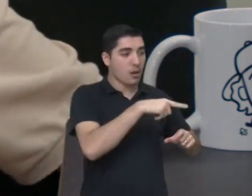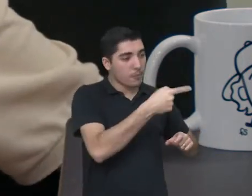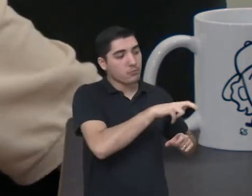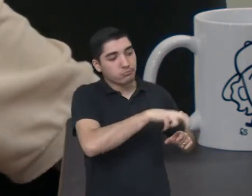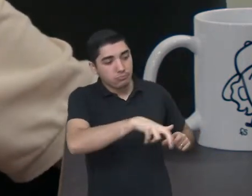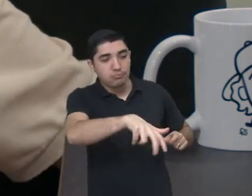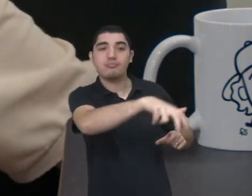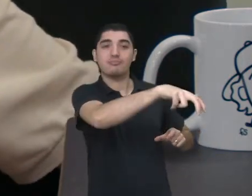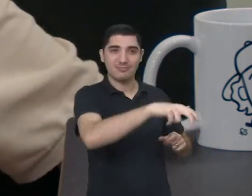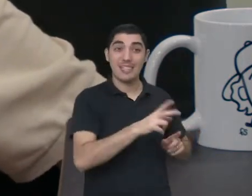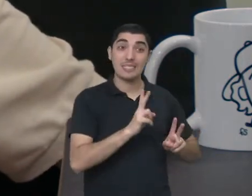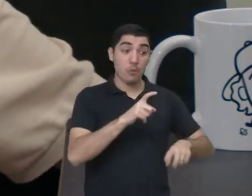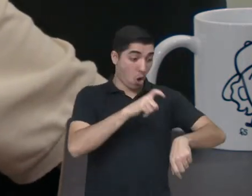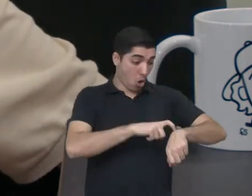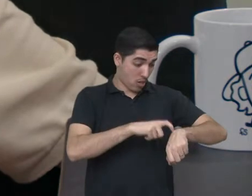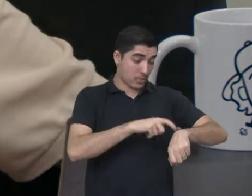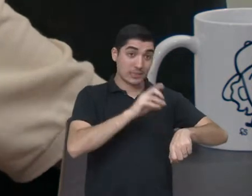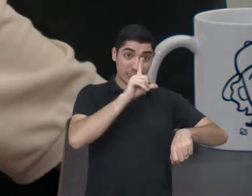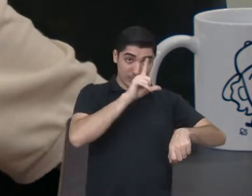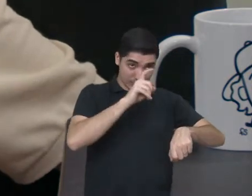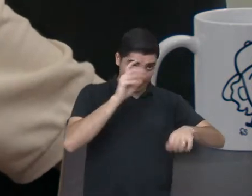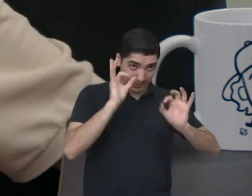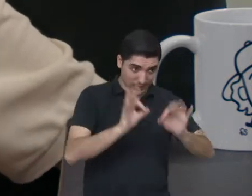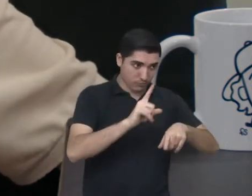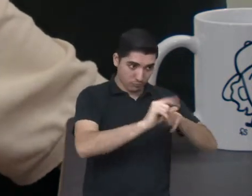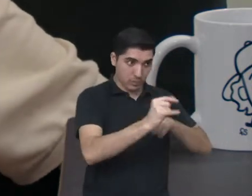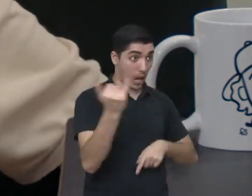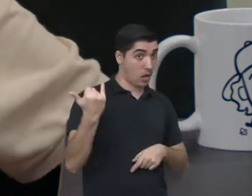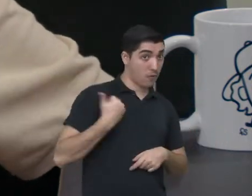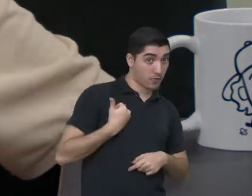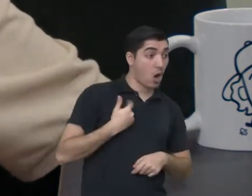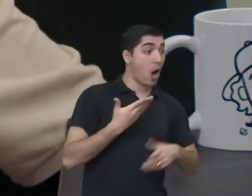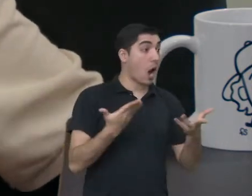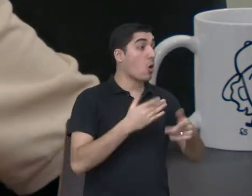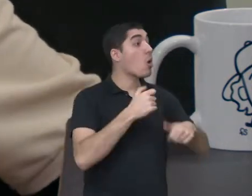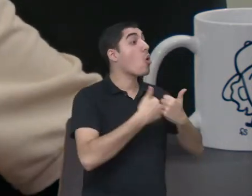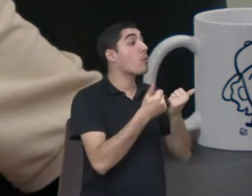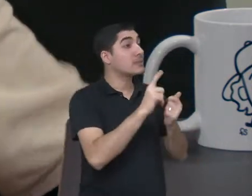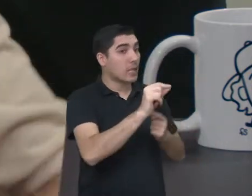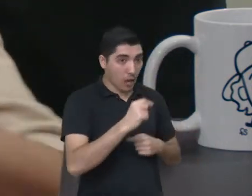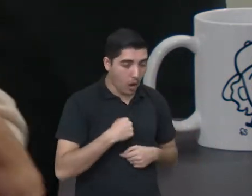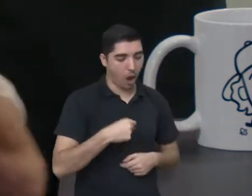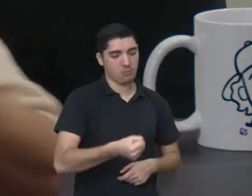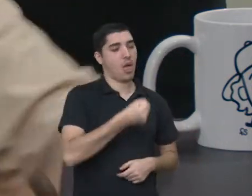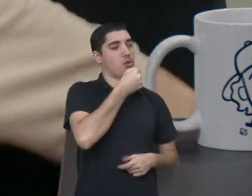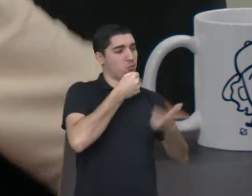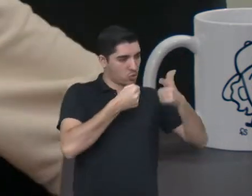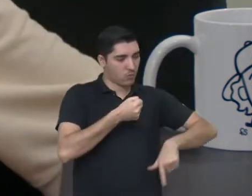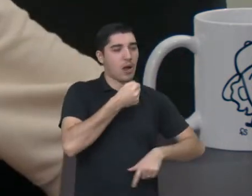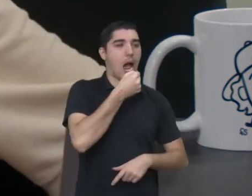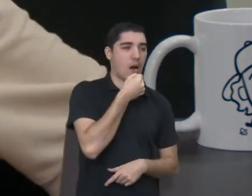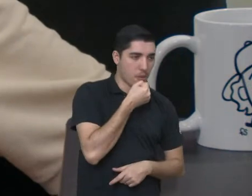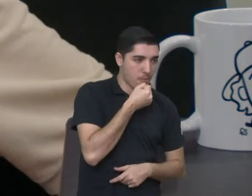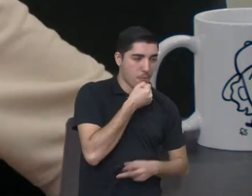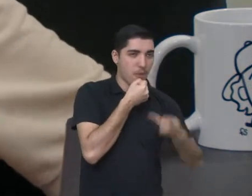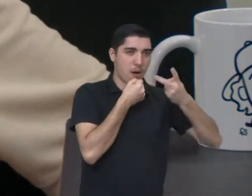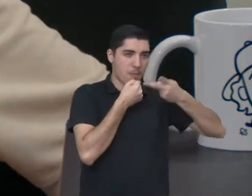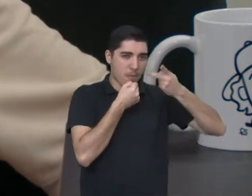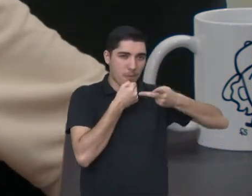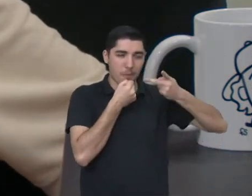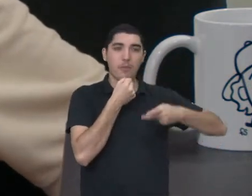comprado o primeiro carro, Fusquinha. Eu tinha 17 anos, não podia dirigir, né? Aquelas dificuldades daquela época, tal, 1900